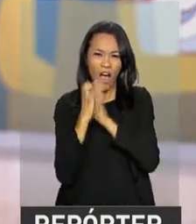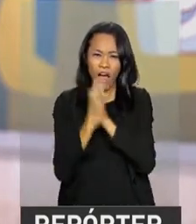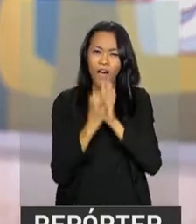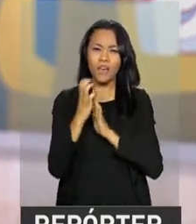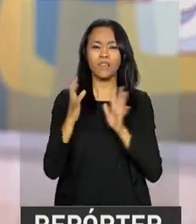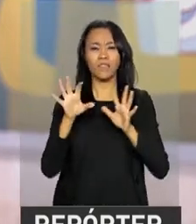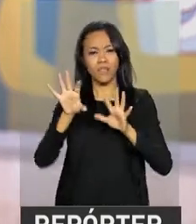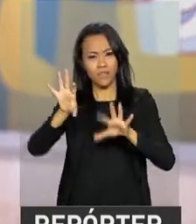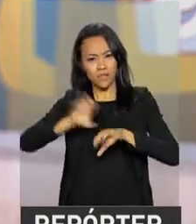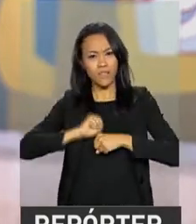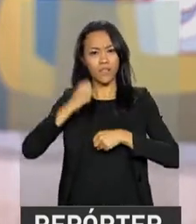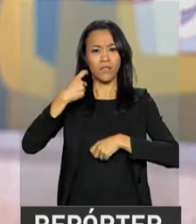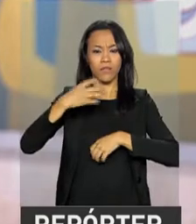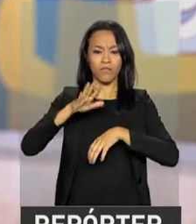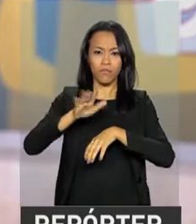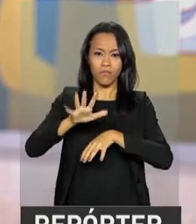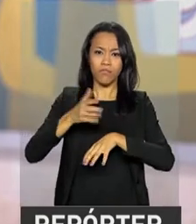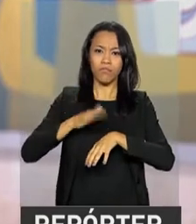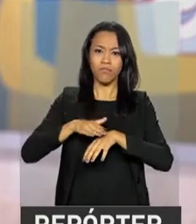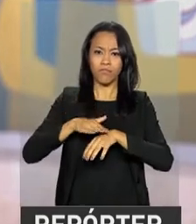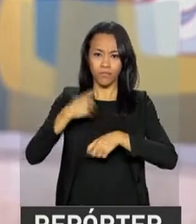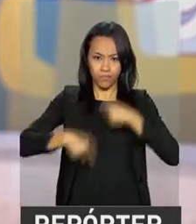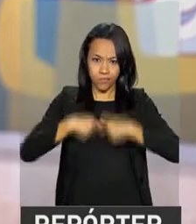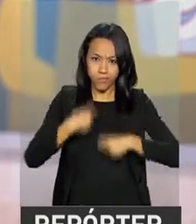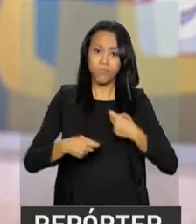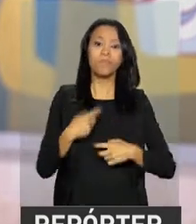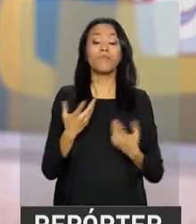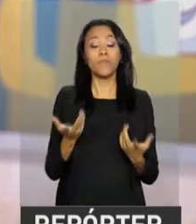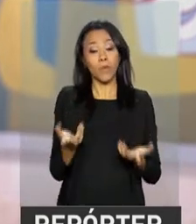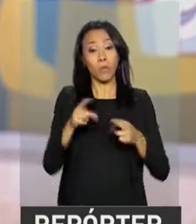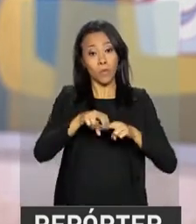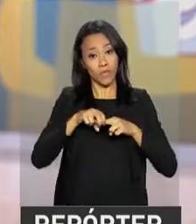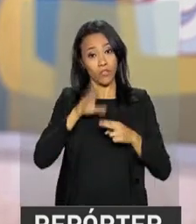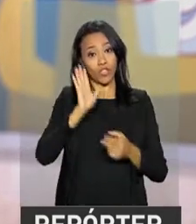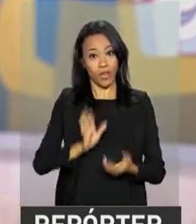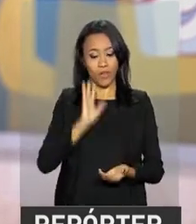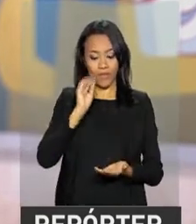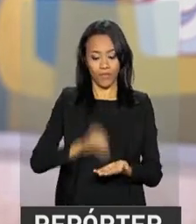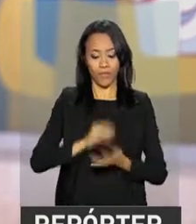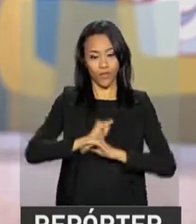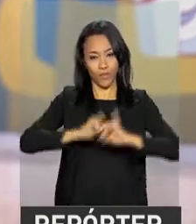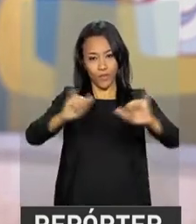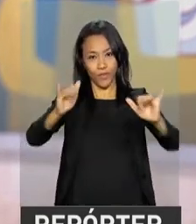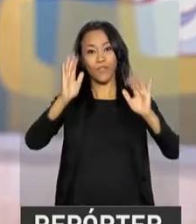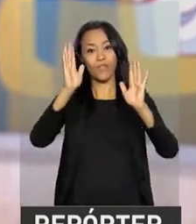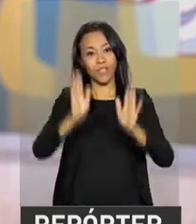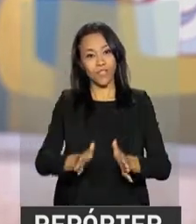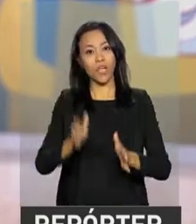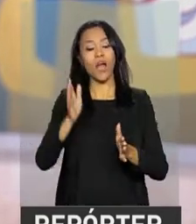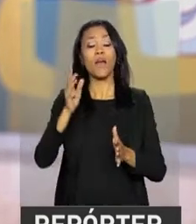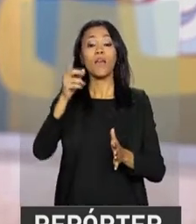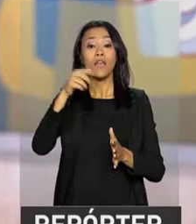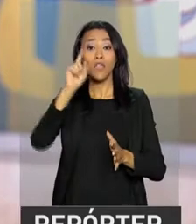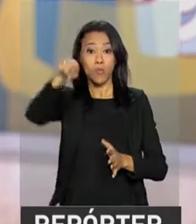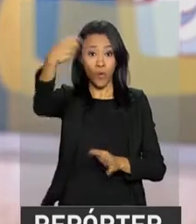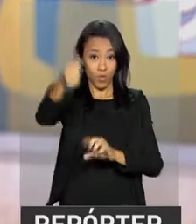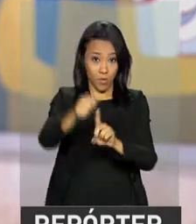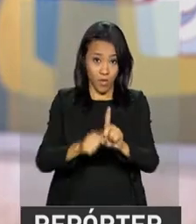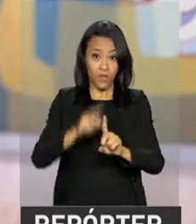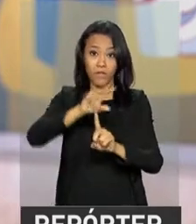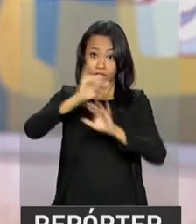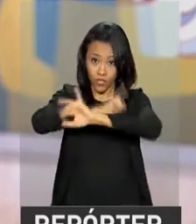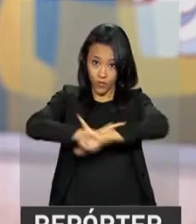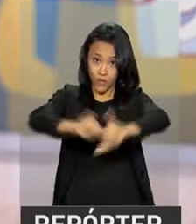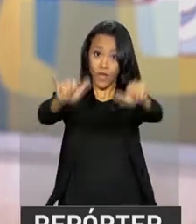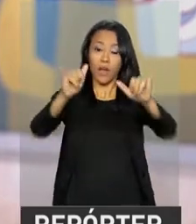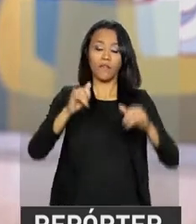com a publicação no diário oficial da união e portanto a primeira campanha será no mês que vem é só para se ter uma